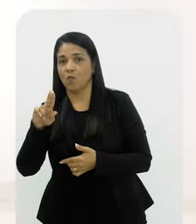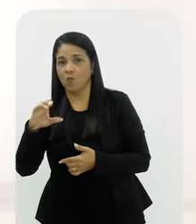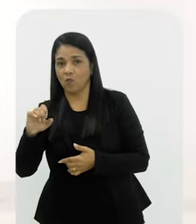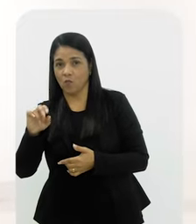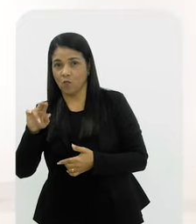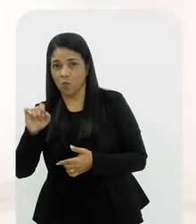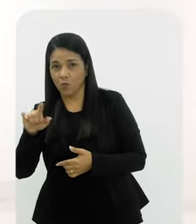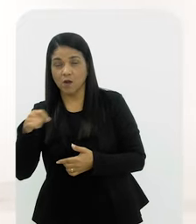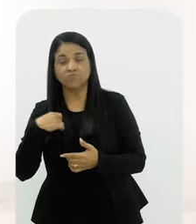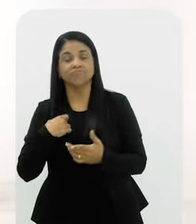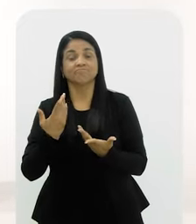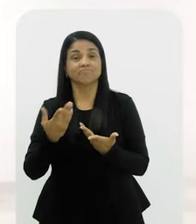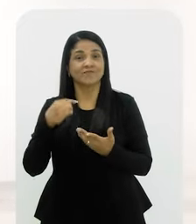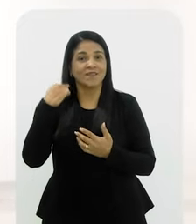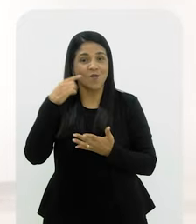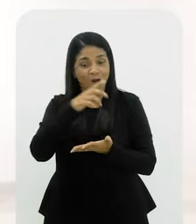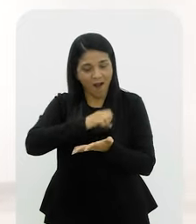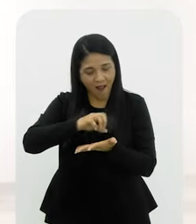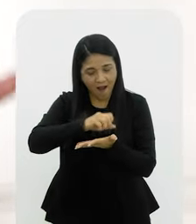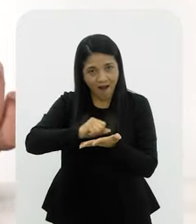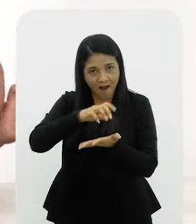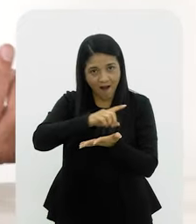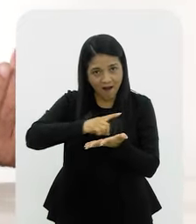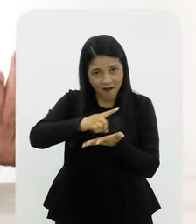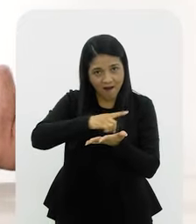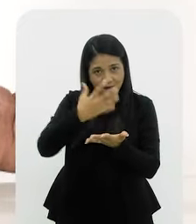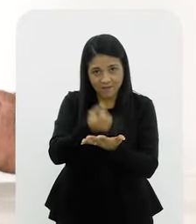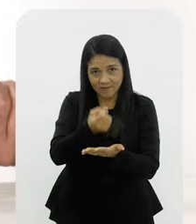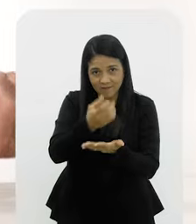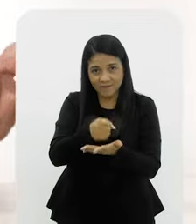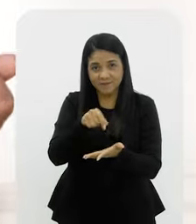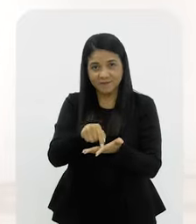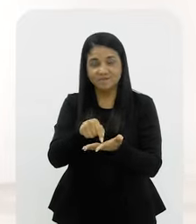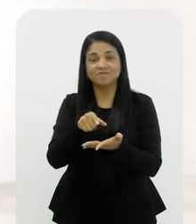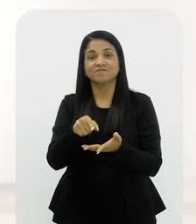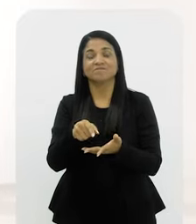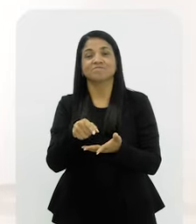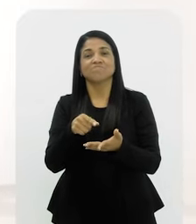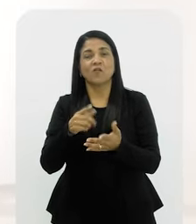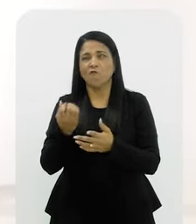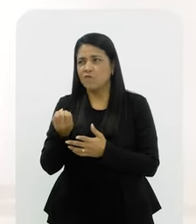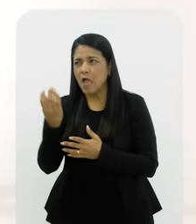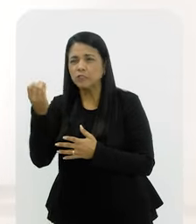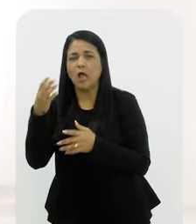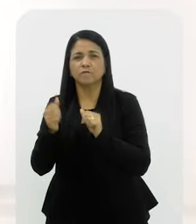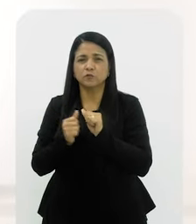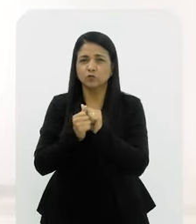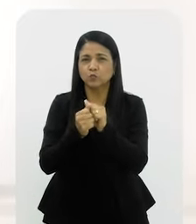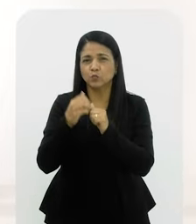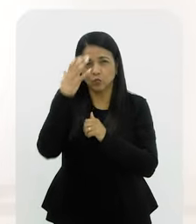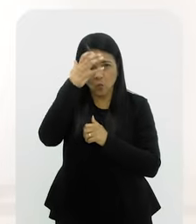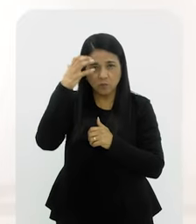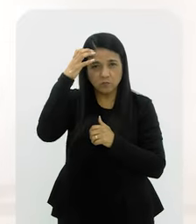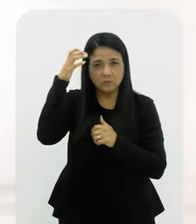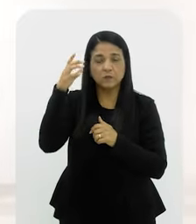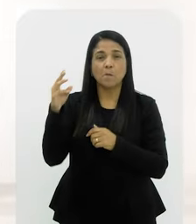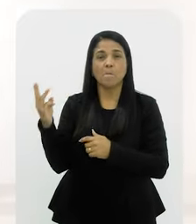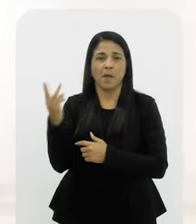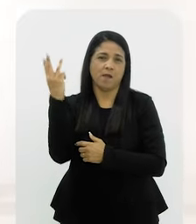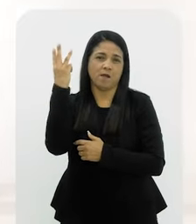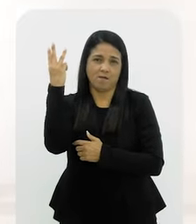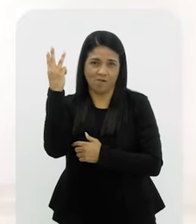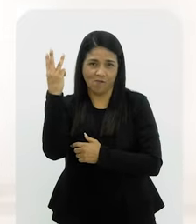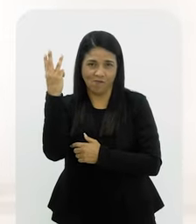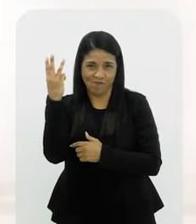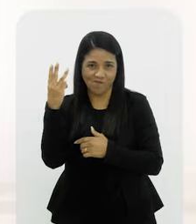produtor dela, e ela, como, pelo meu instrumento, eu andava muito com a Alcione, viajava muito, muito showmício, principalmente no